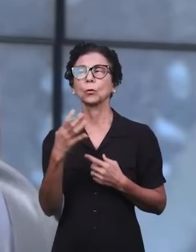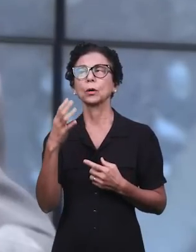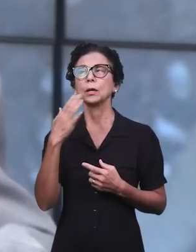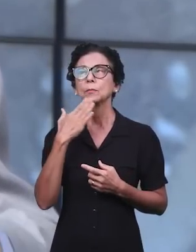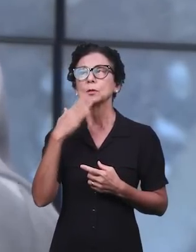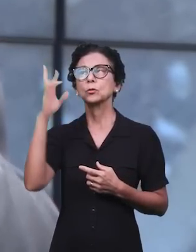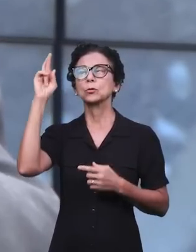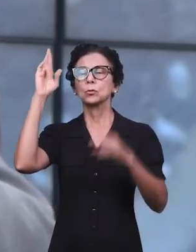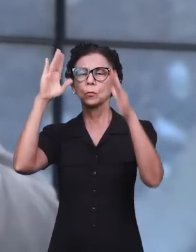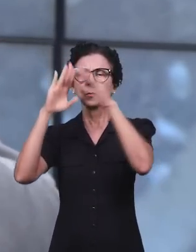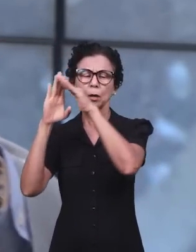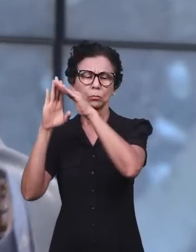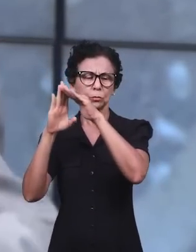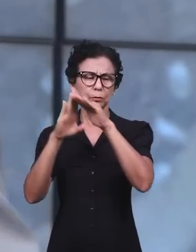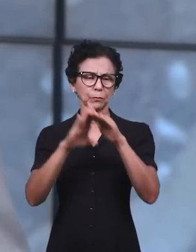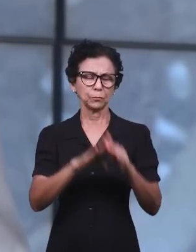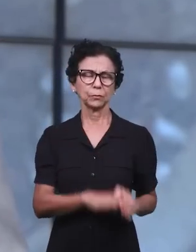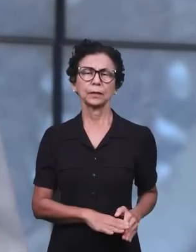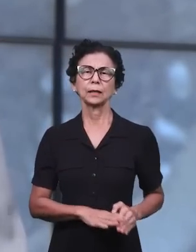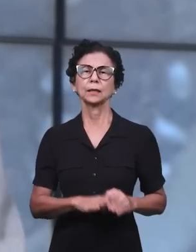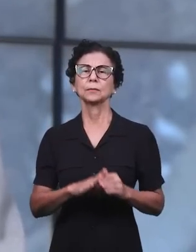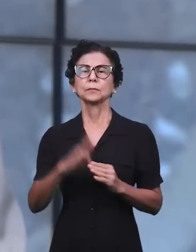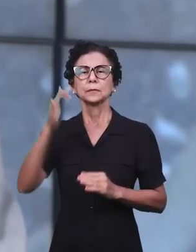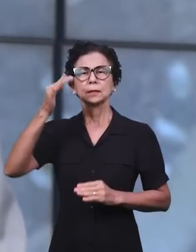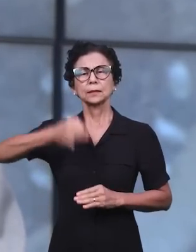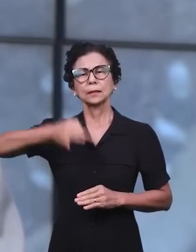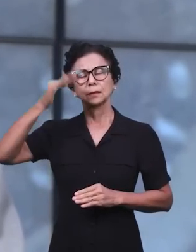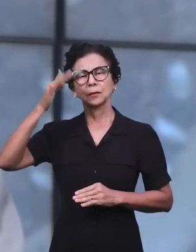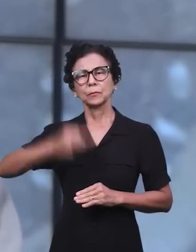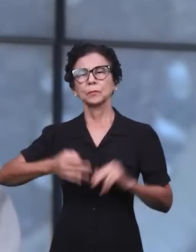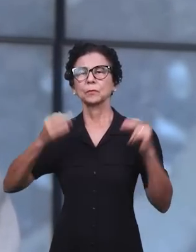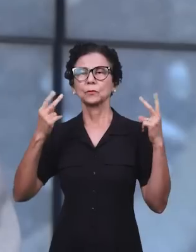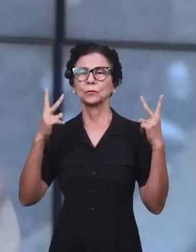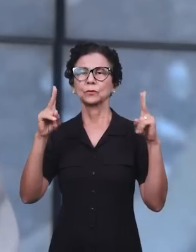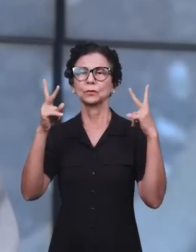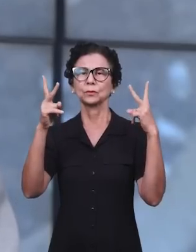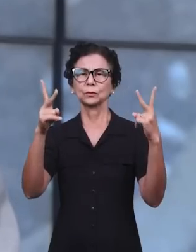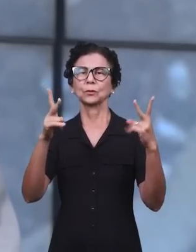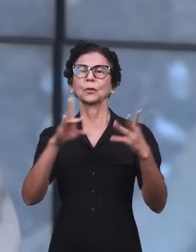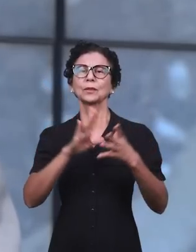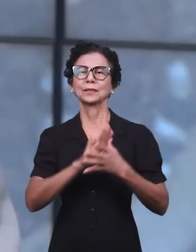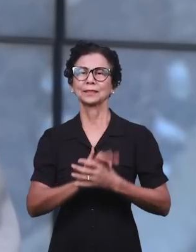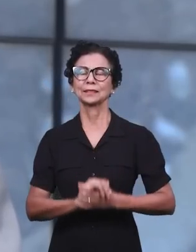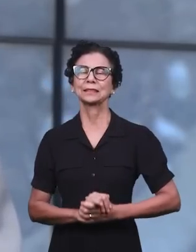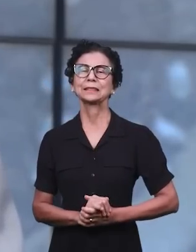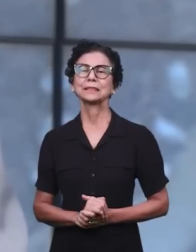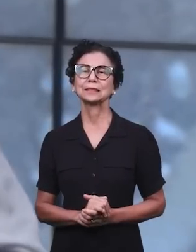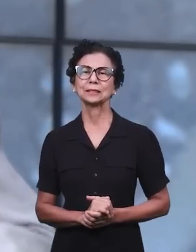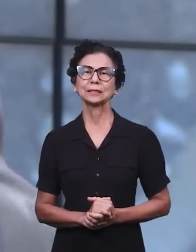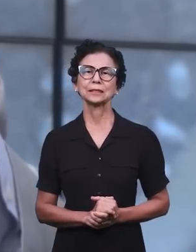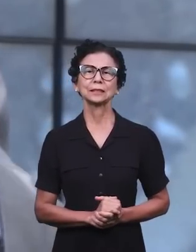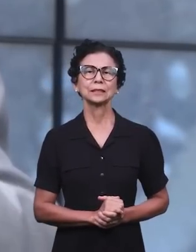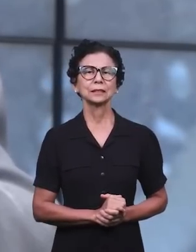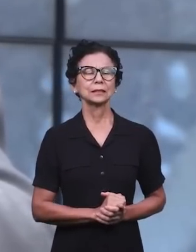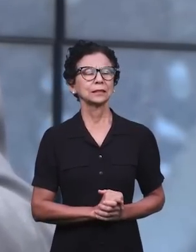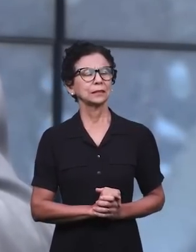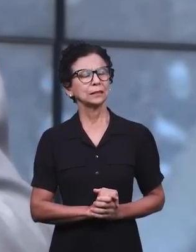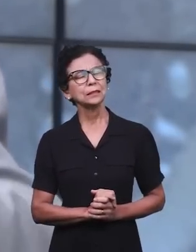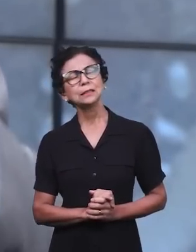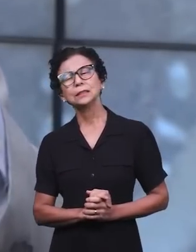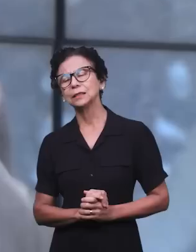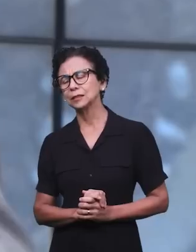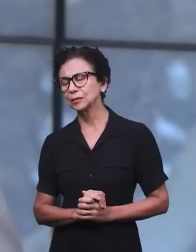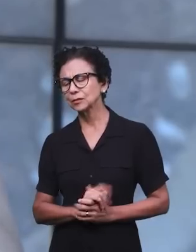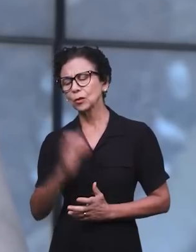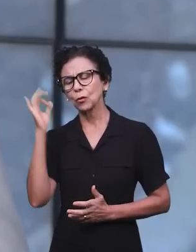as vitórias que o Senhor vai dar. Certamente vamos contabilizar tudo isso ao longo deste ano, ao longo do